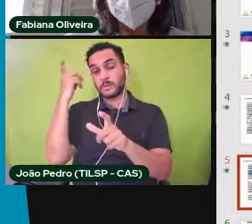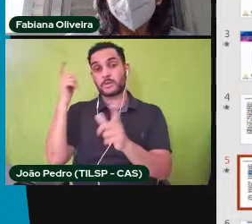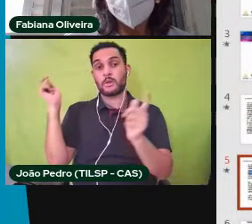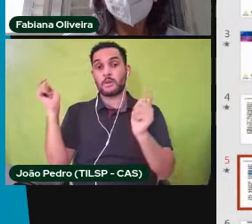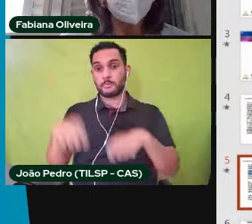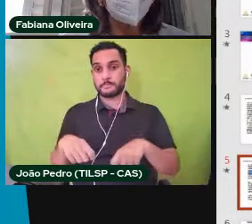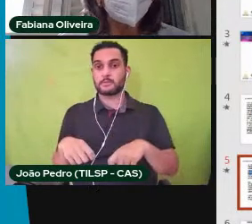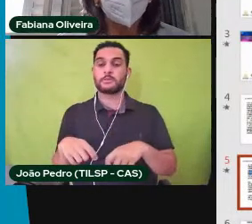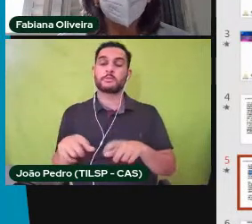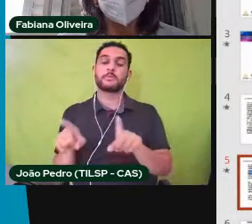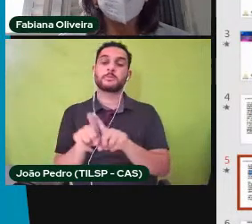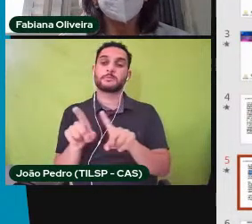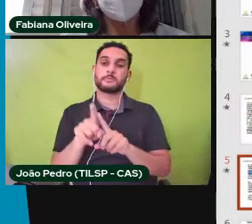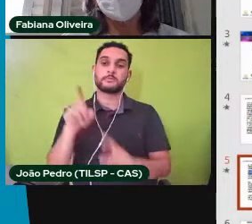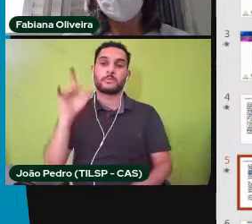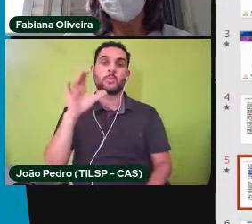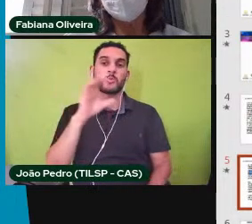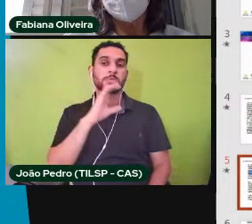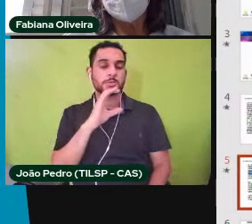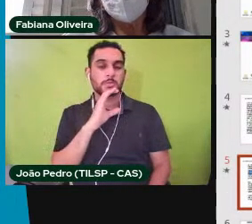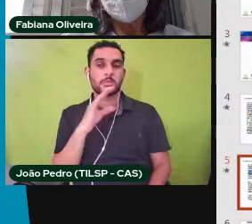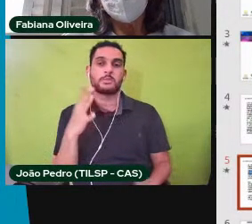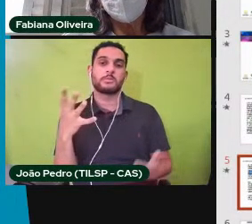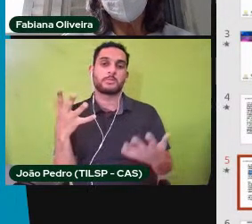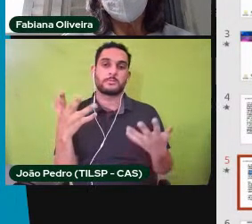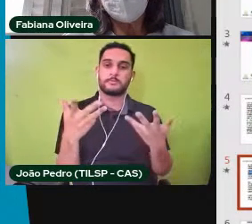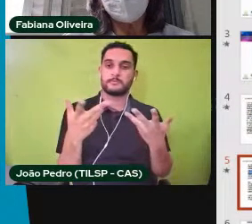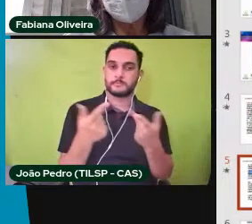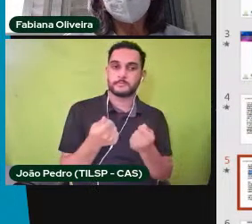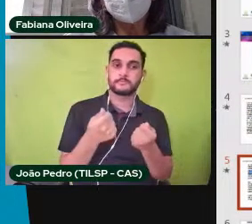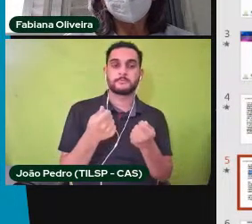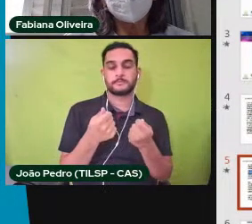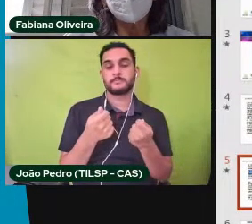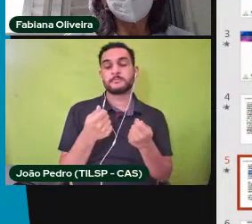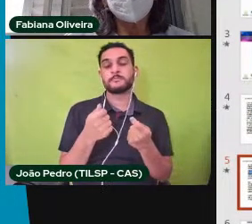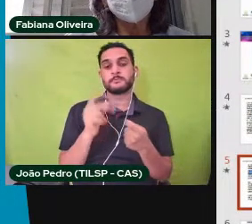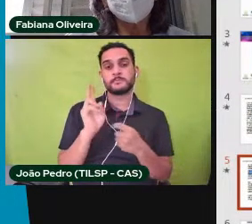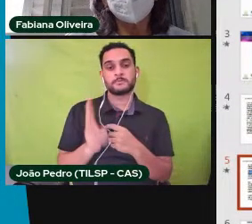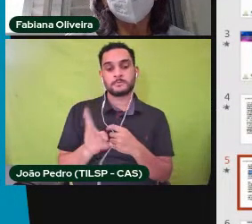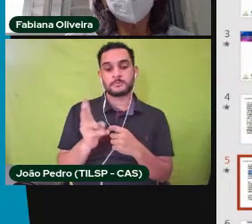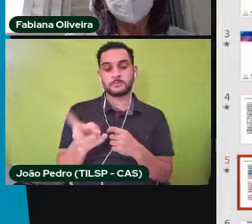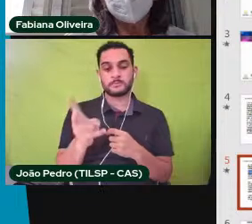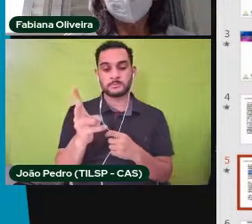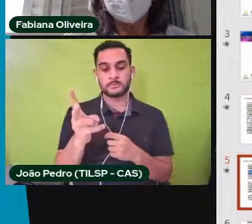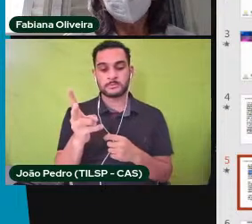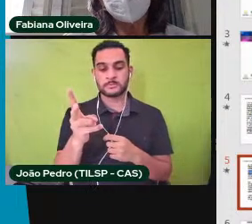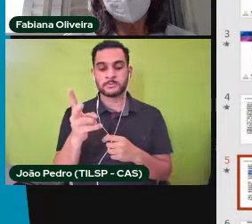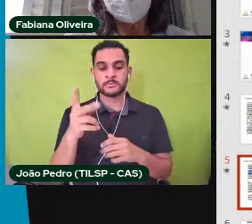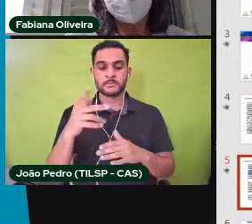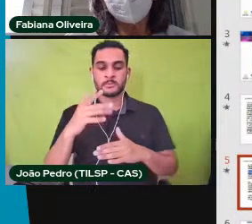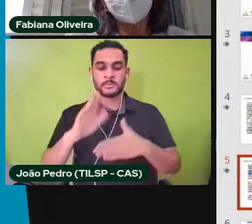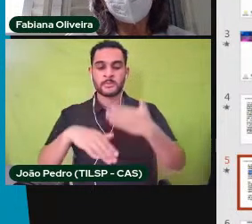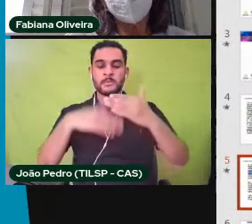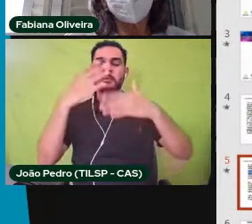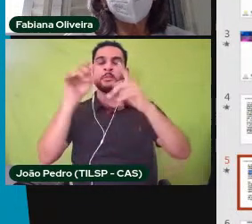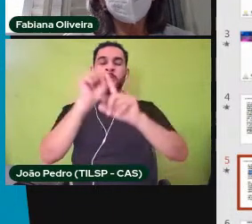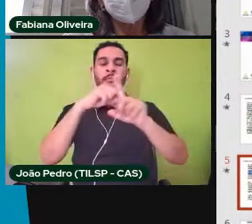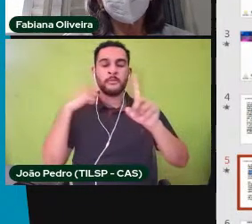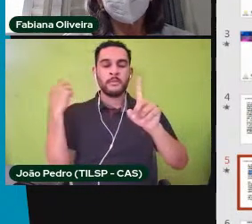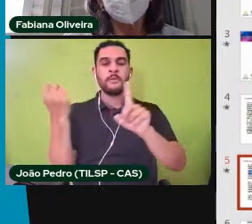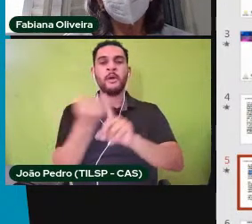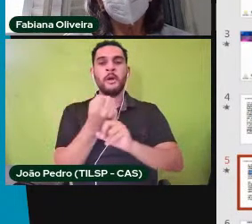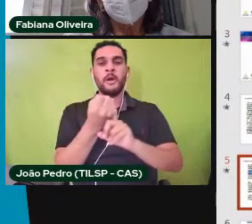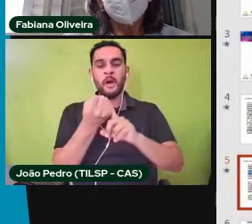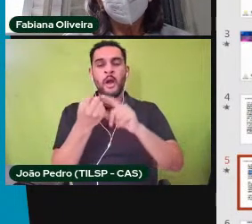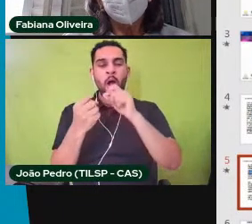tenham conhecimentos e habilidades para poder continuar na construção da sociedade e de si